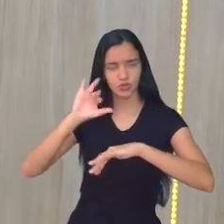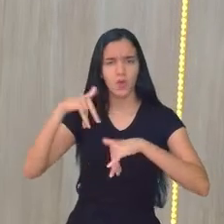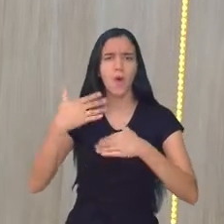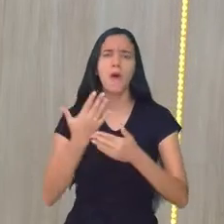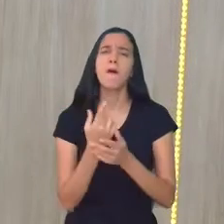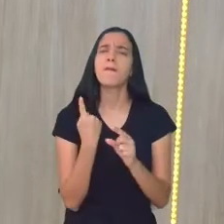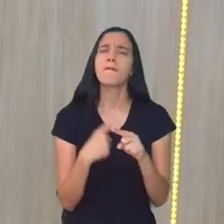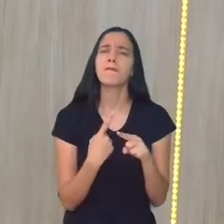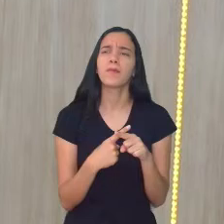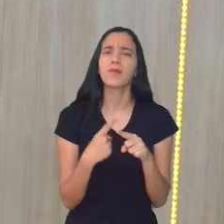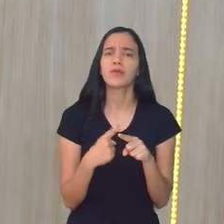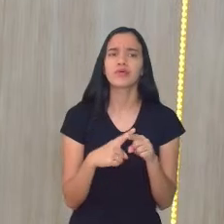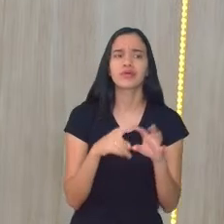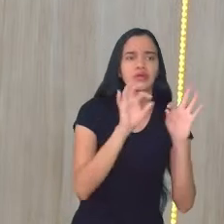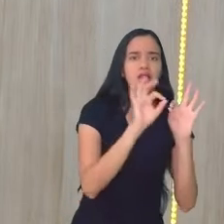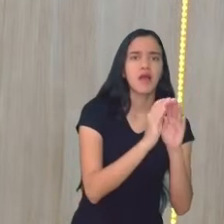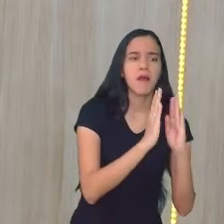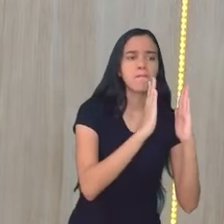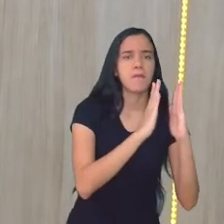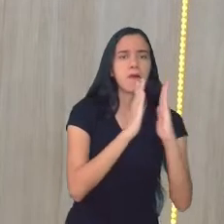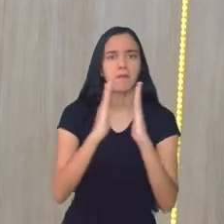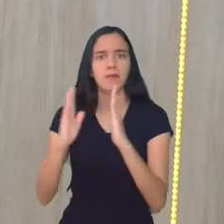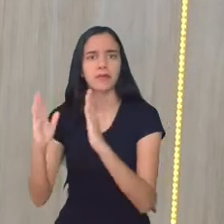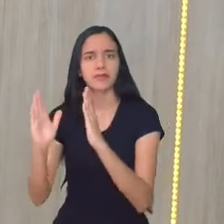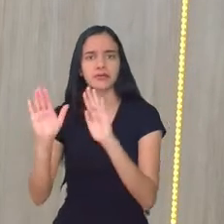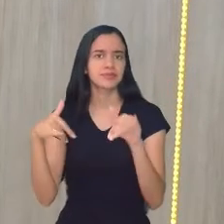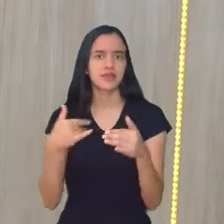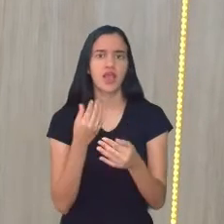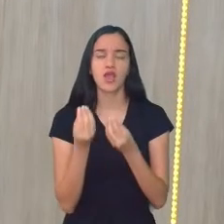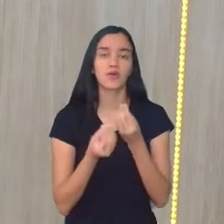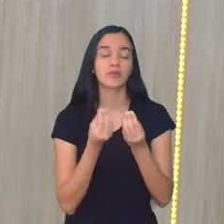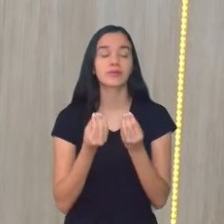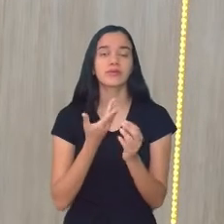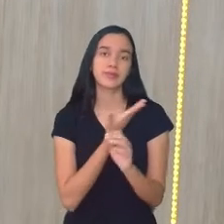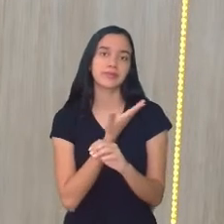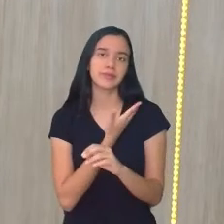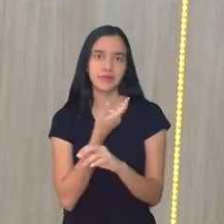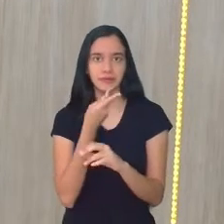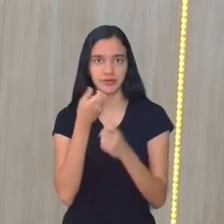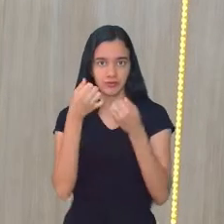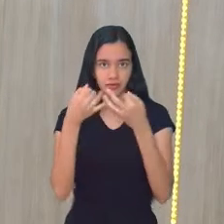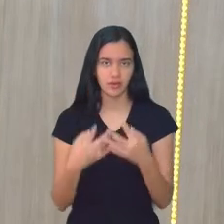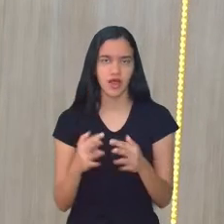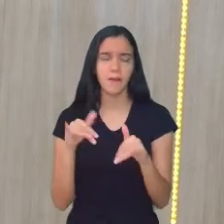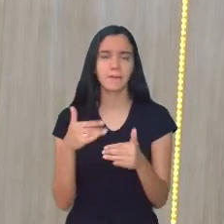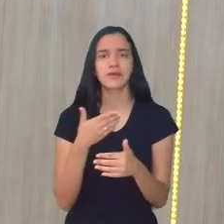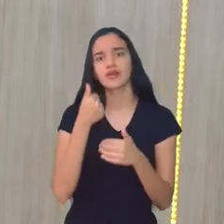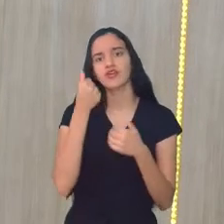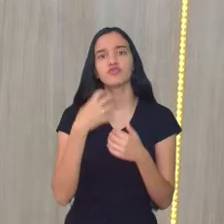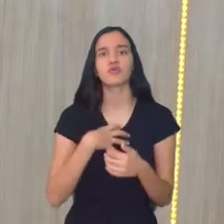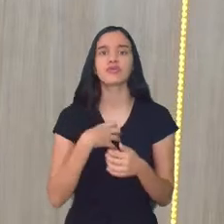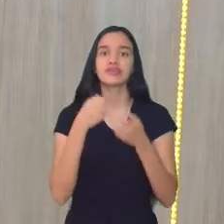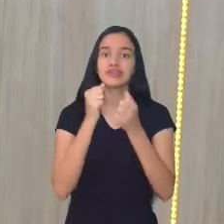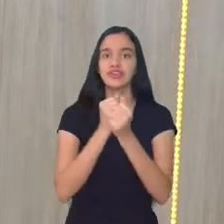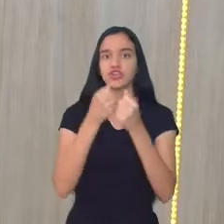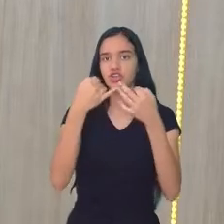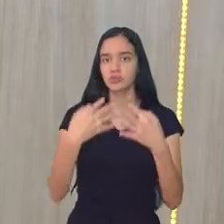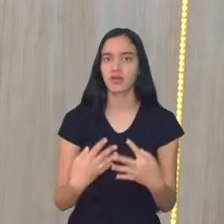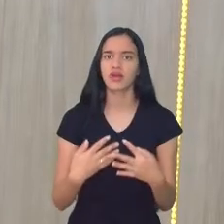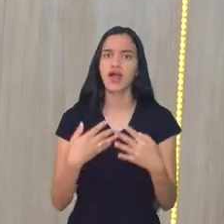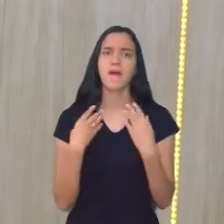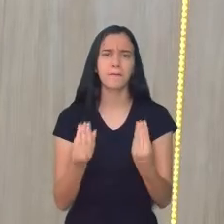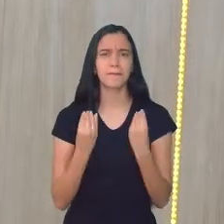por que essas medidas todas? Né? É como uma amiga minha me disse, olha, a melhor maneira de explicar para que eu